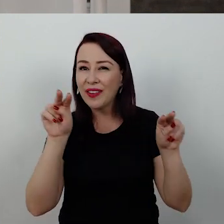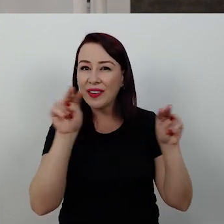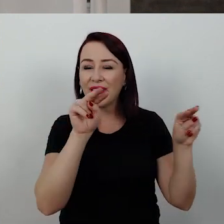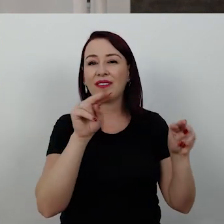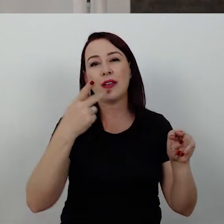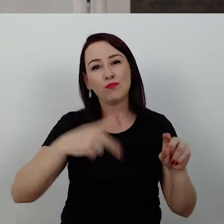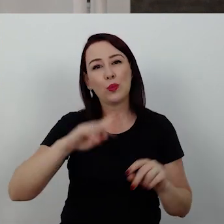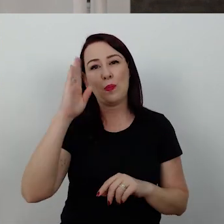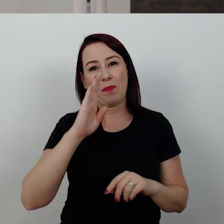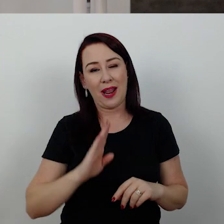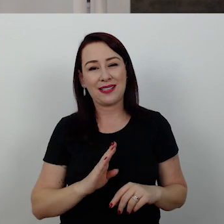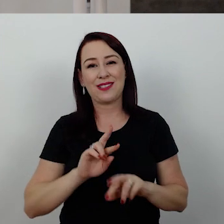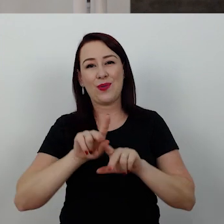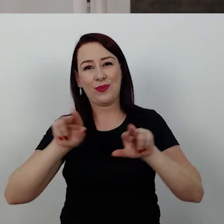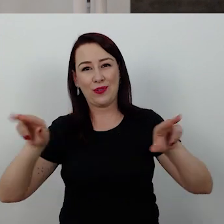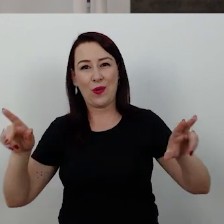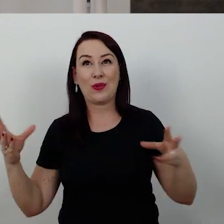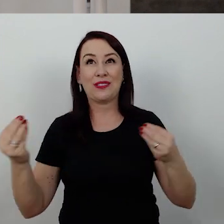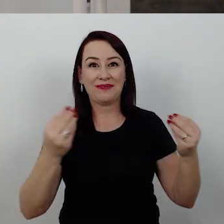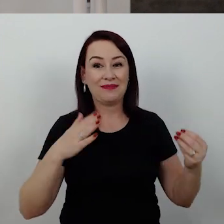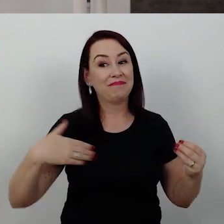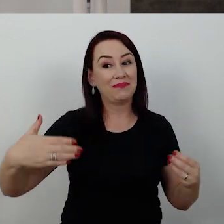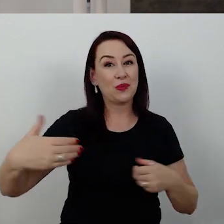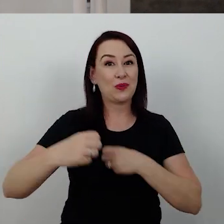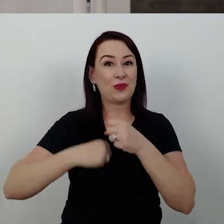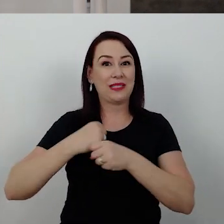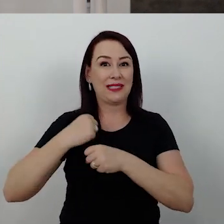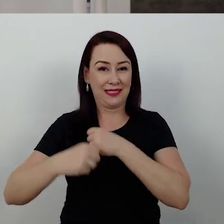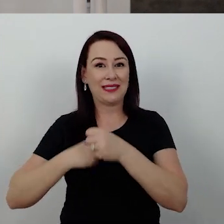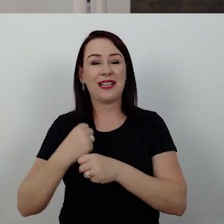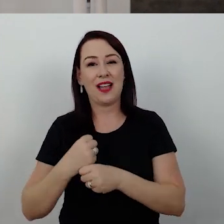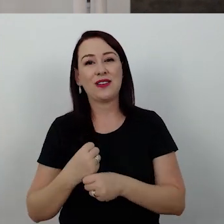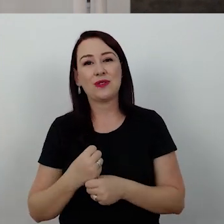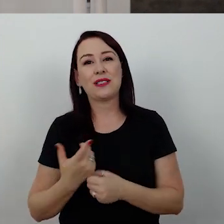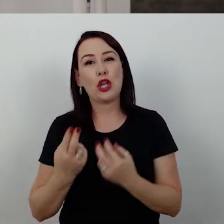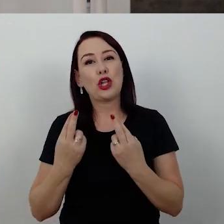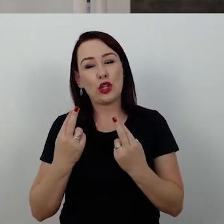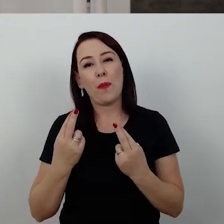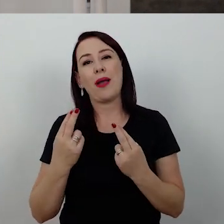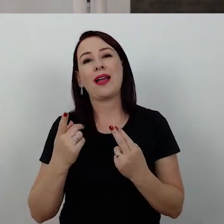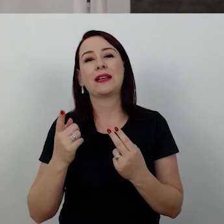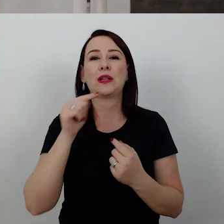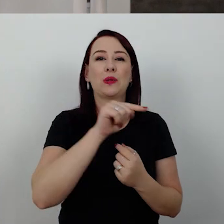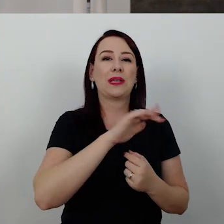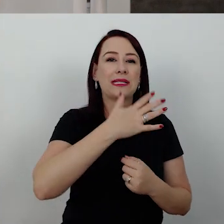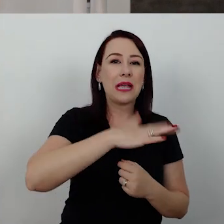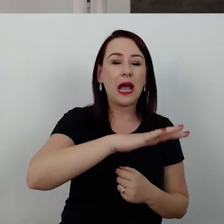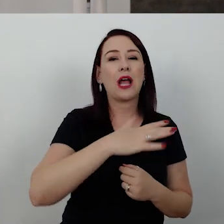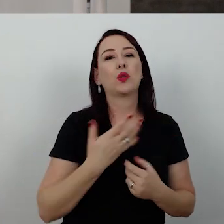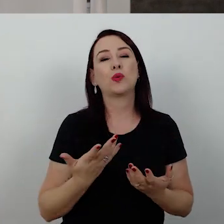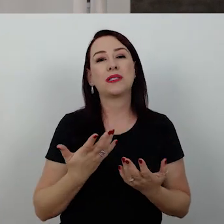produções desse Brasil todo, de meu Deus, aí daqui a uns anos, né, que a gente vê bem menos filmes produzidos em